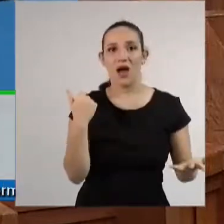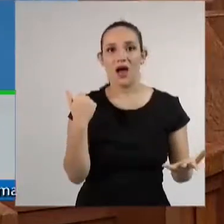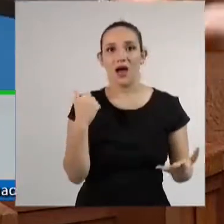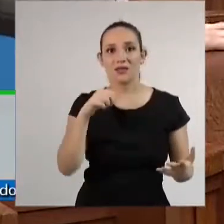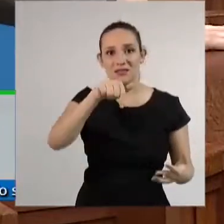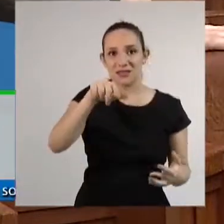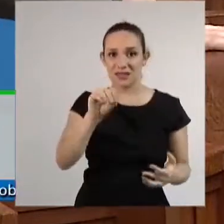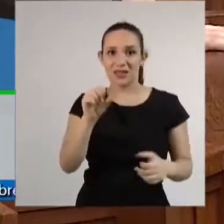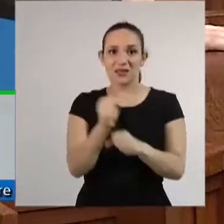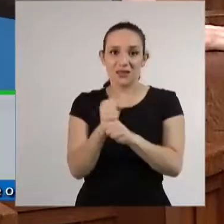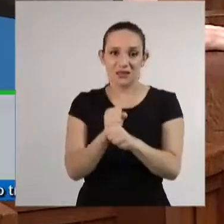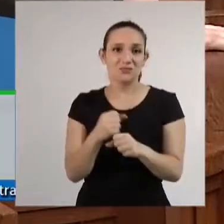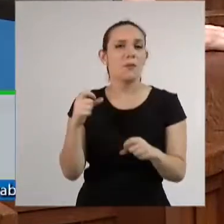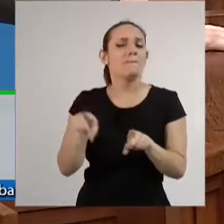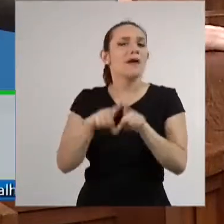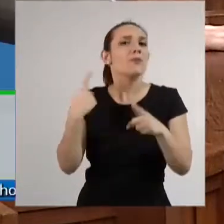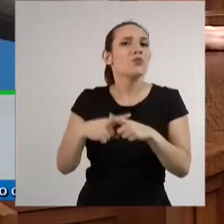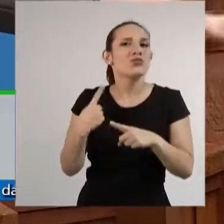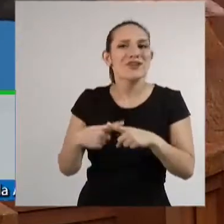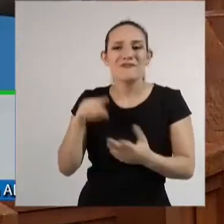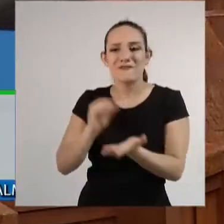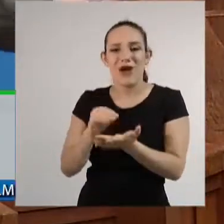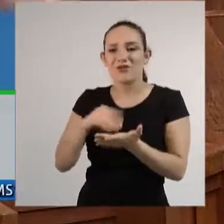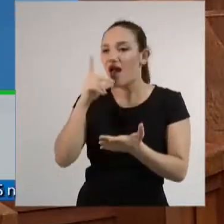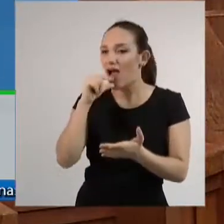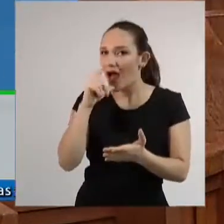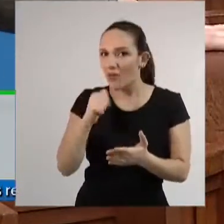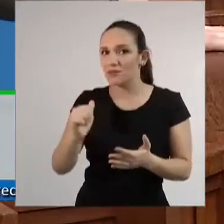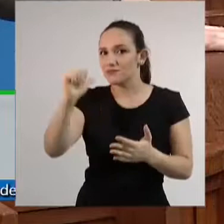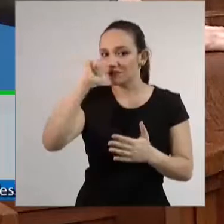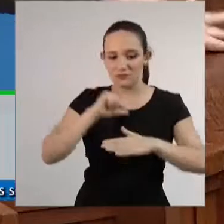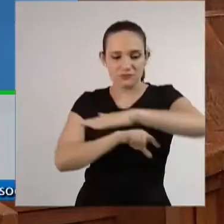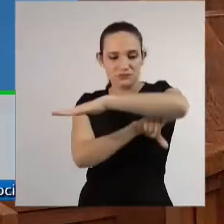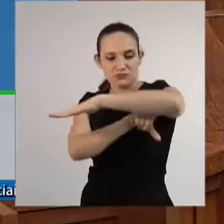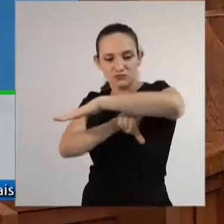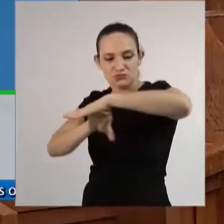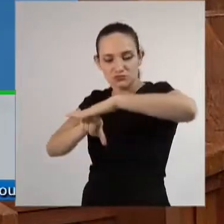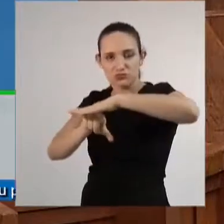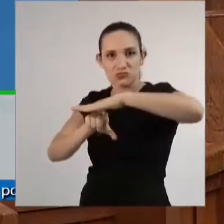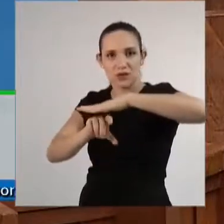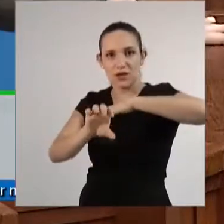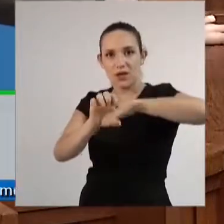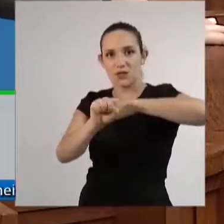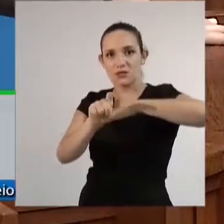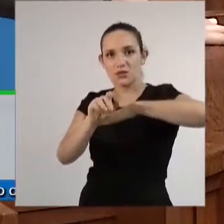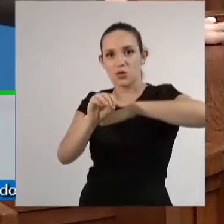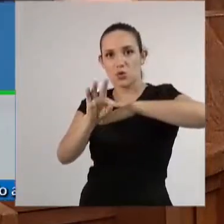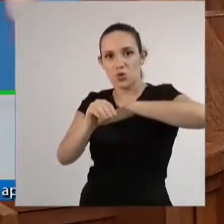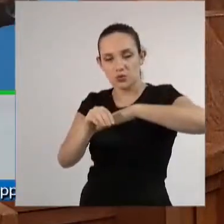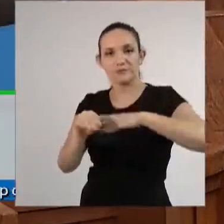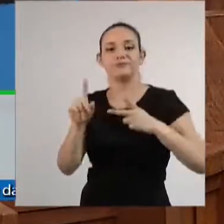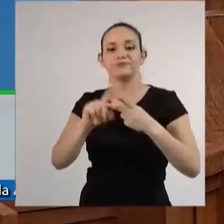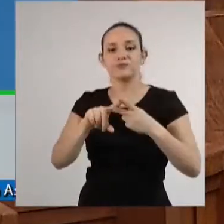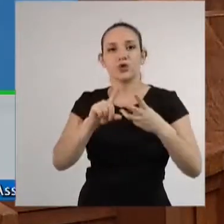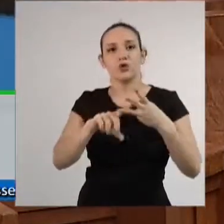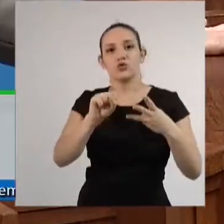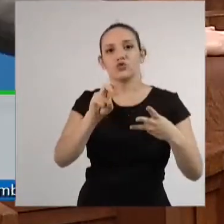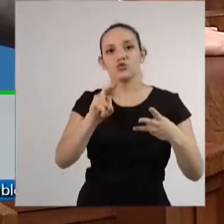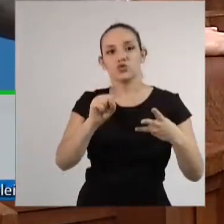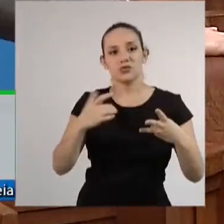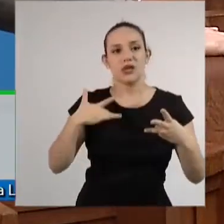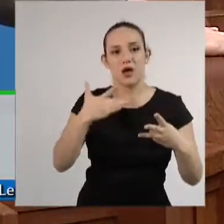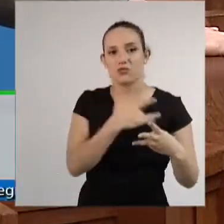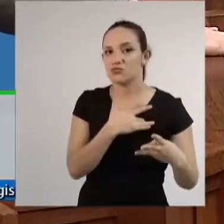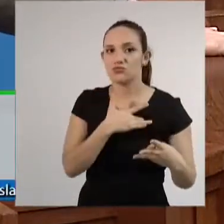o acesso ao saneamento básico, o Sistema Único de Saúde, que deveria ser um sistema universalizado,